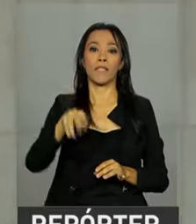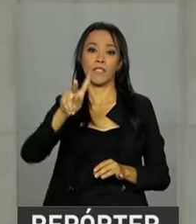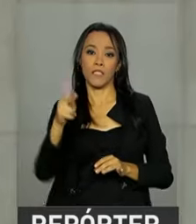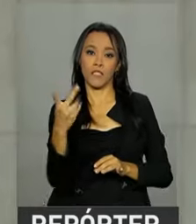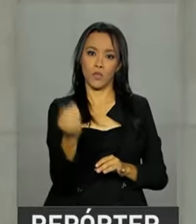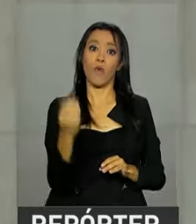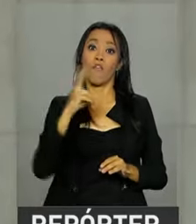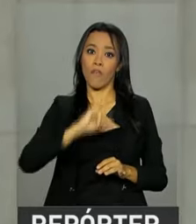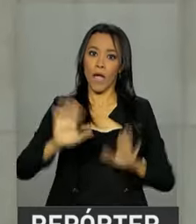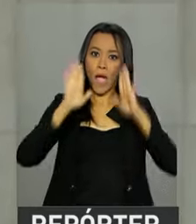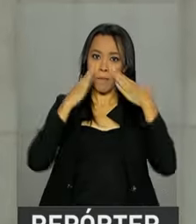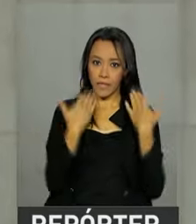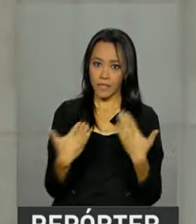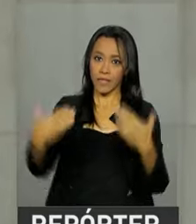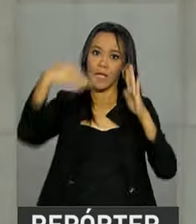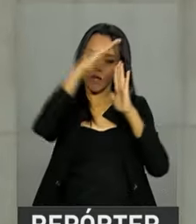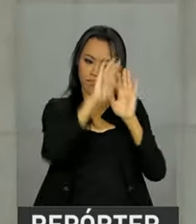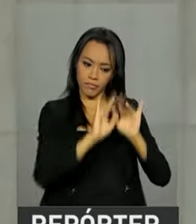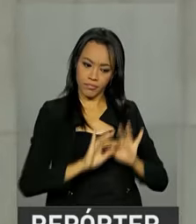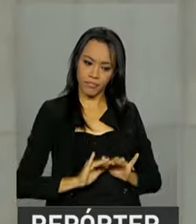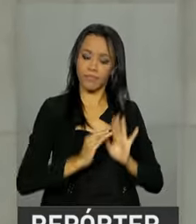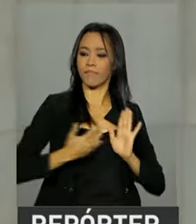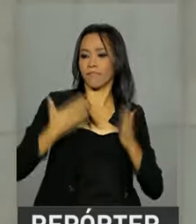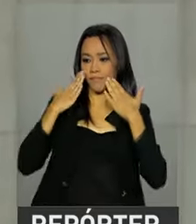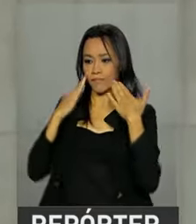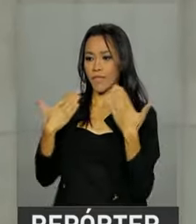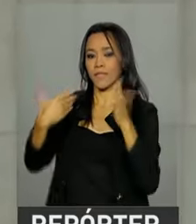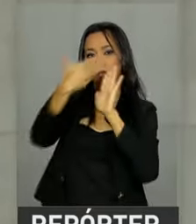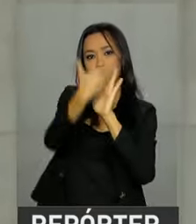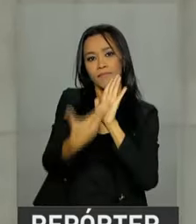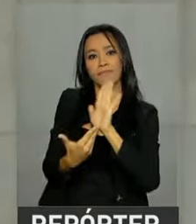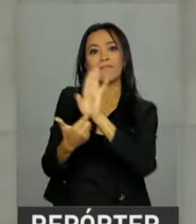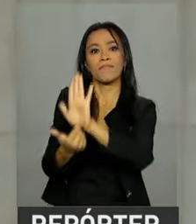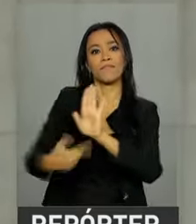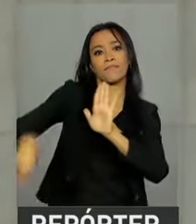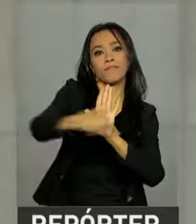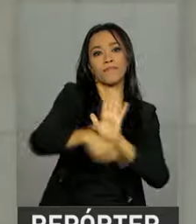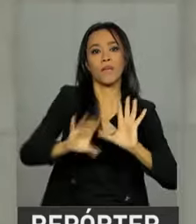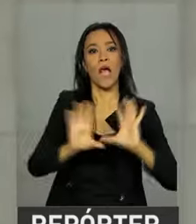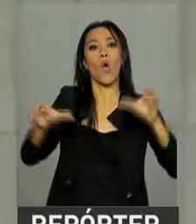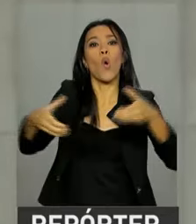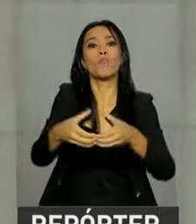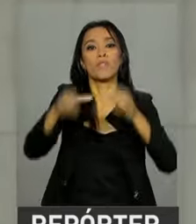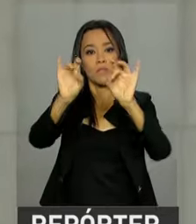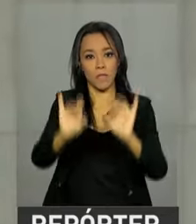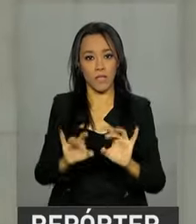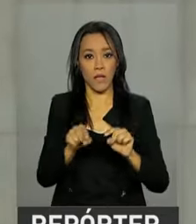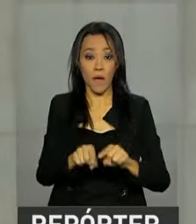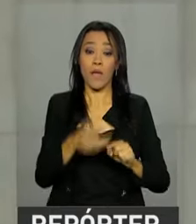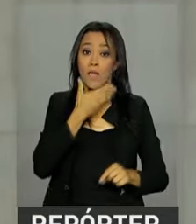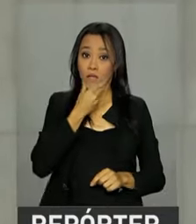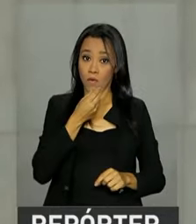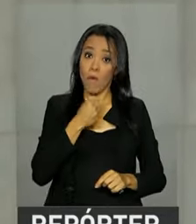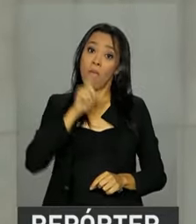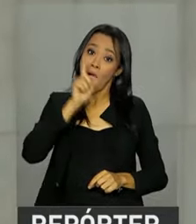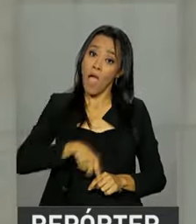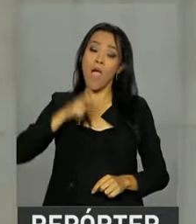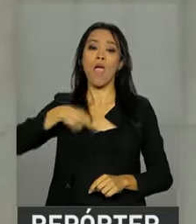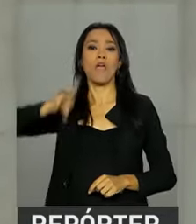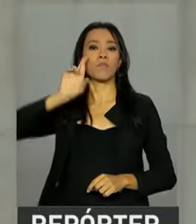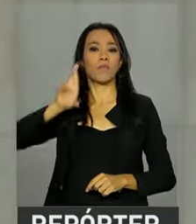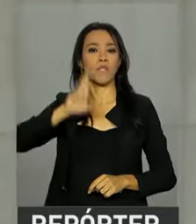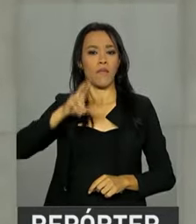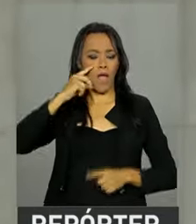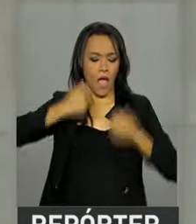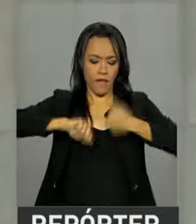comissão especial o seu parecer aqui na Câmara dos Deputados Marinho ele é o responsável por analisar as propostas